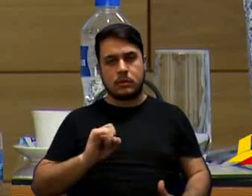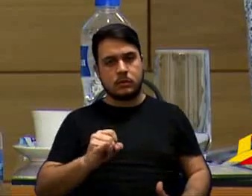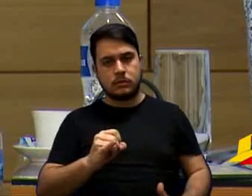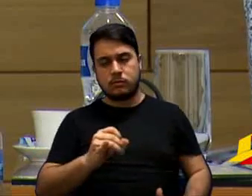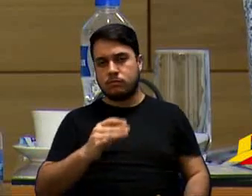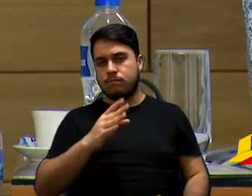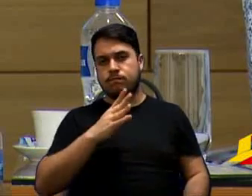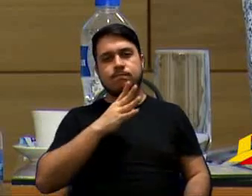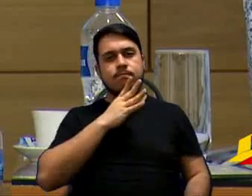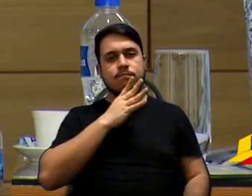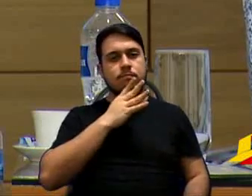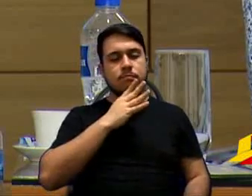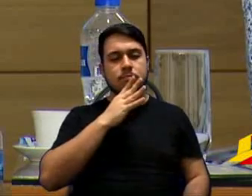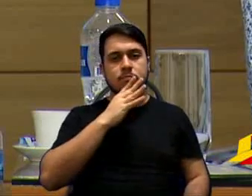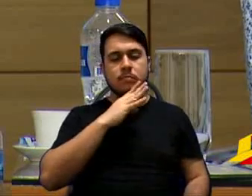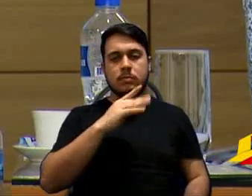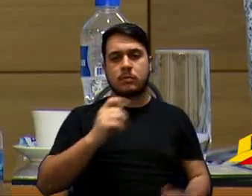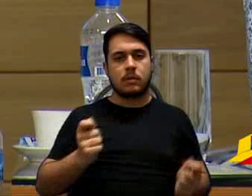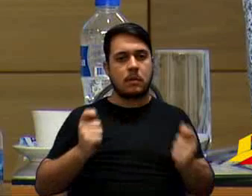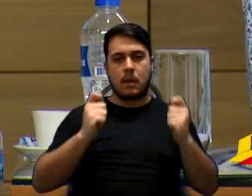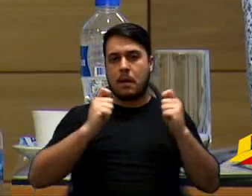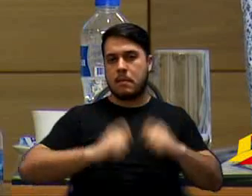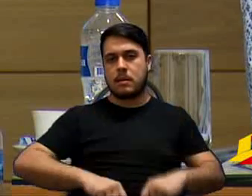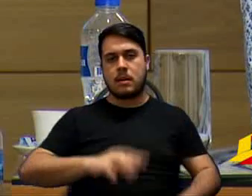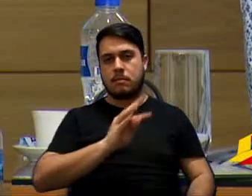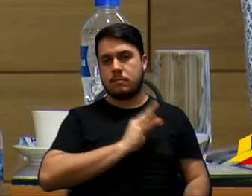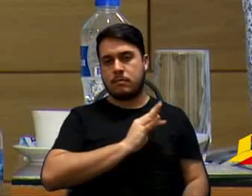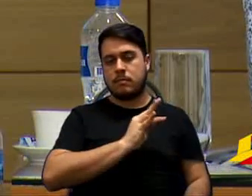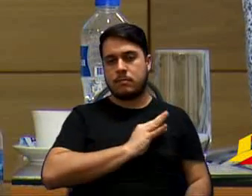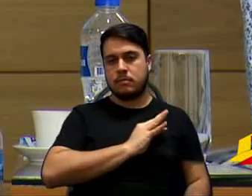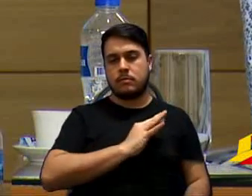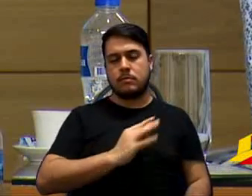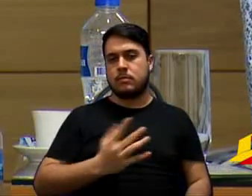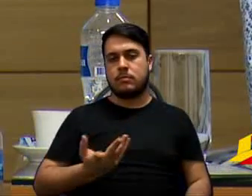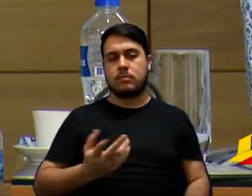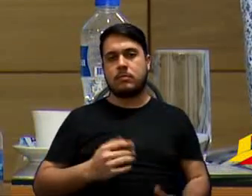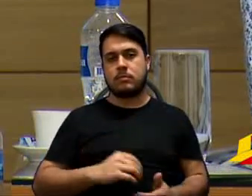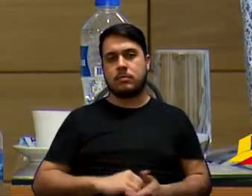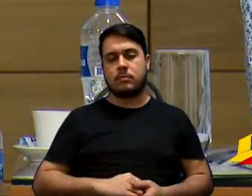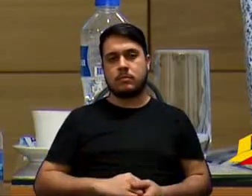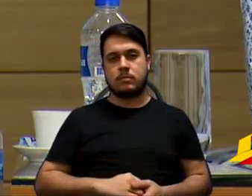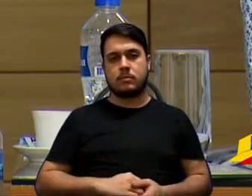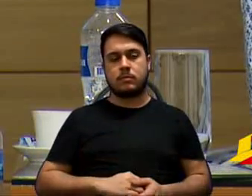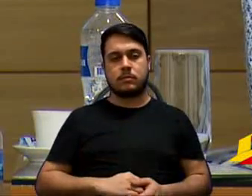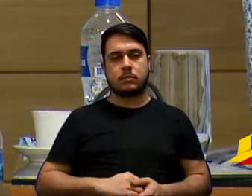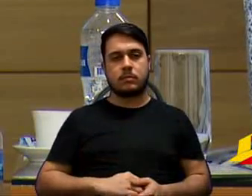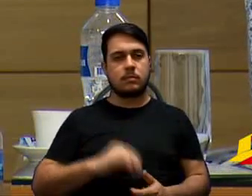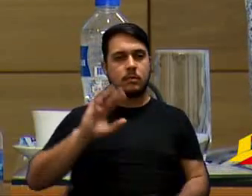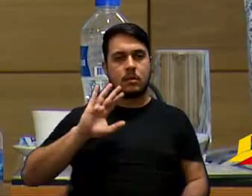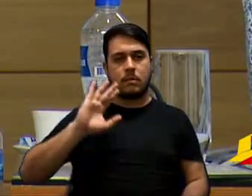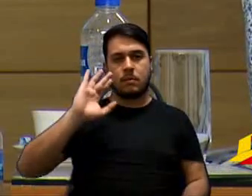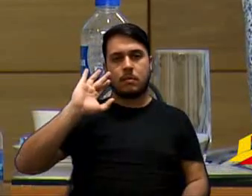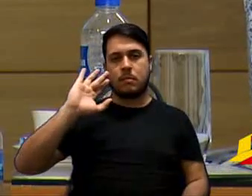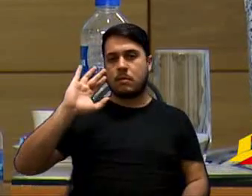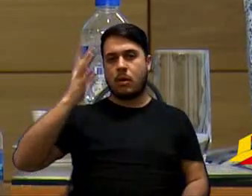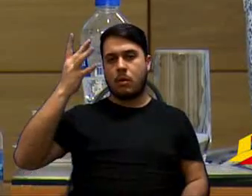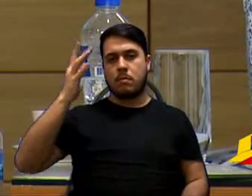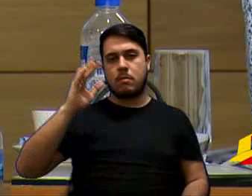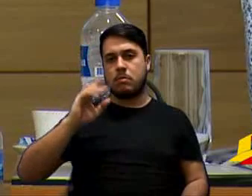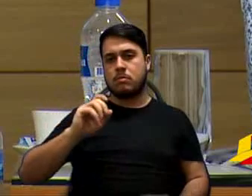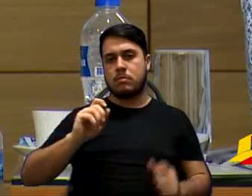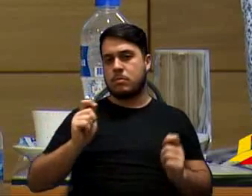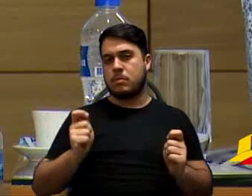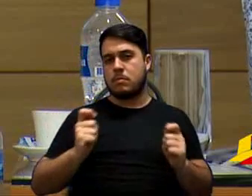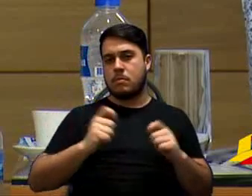e sabendo que pode representar um acidente de um acidente em que